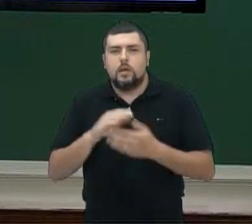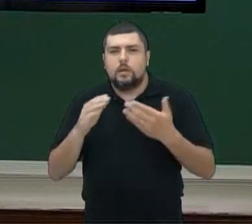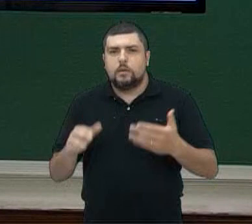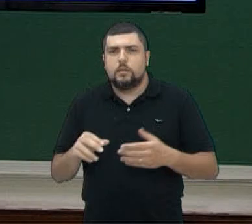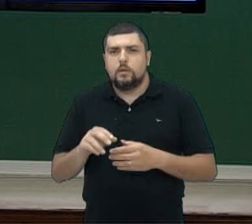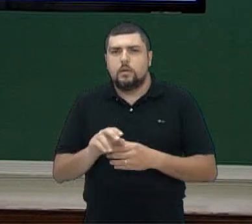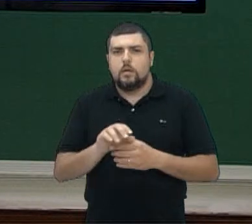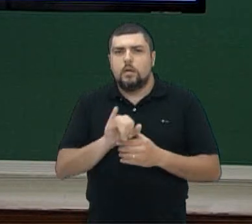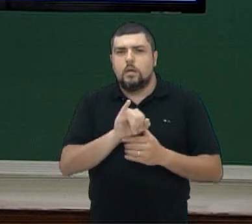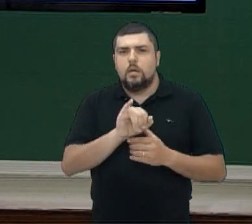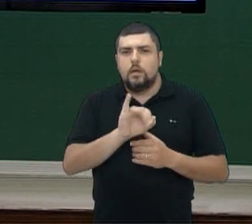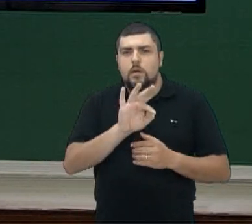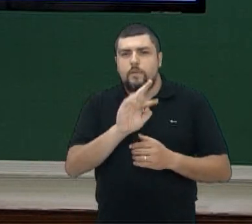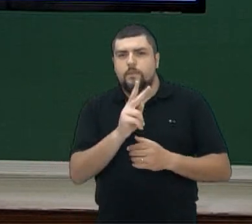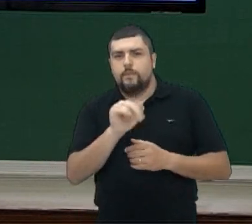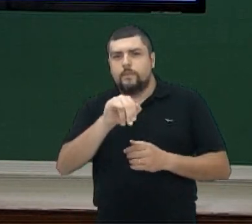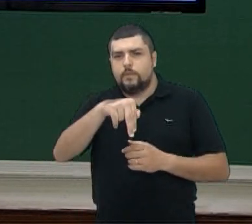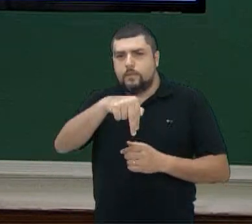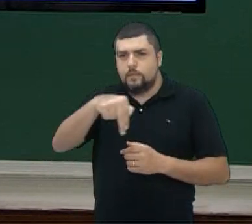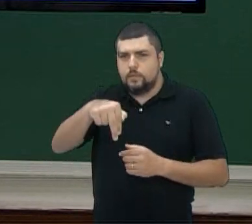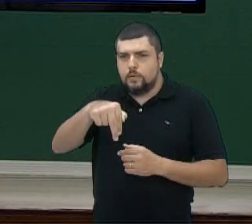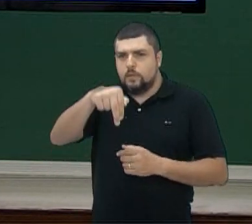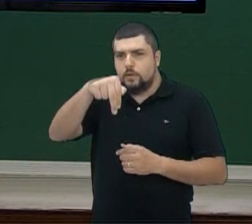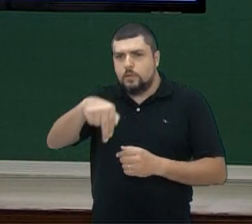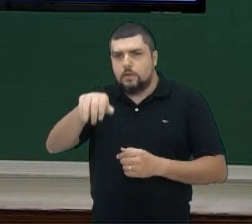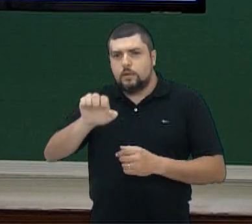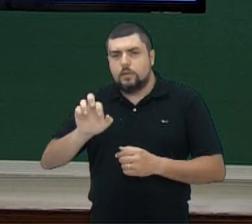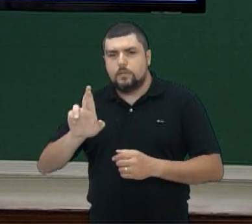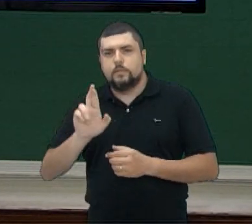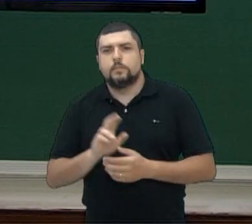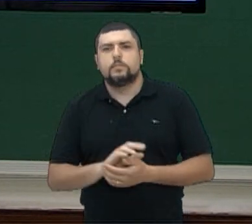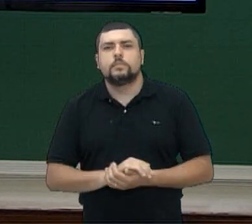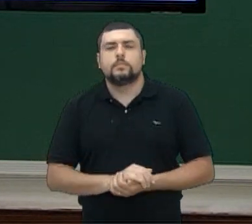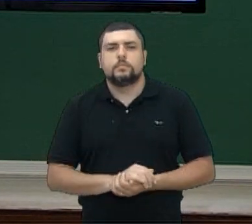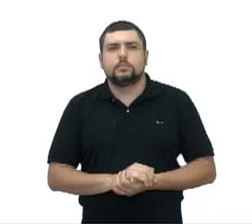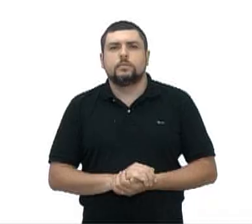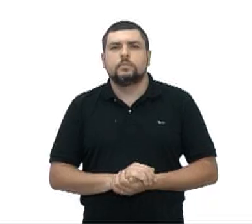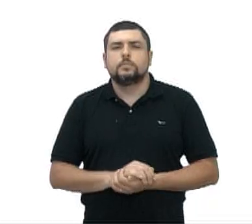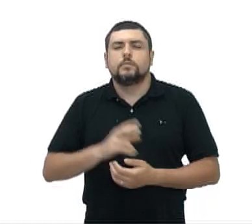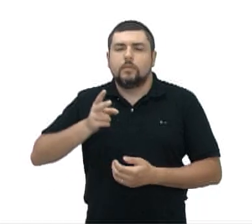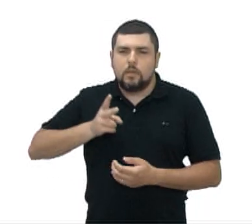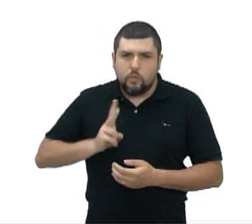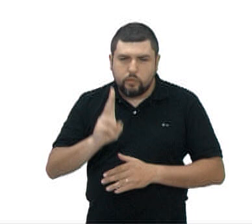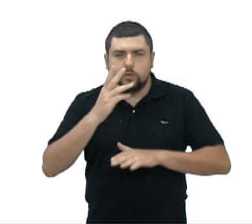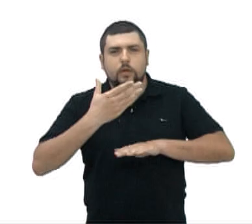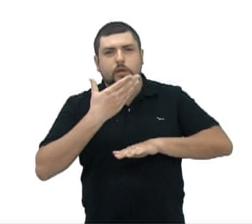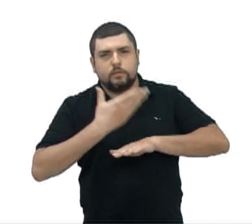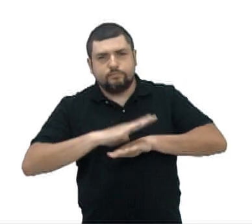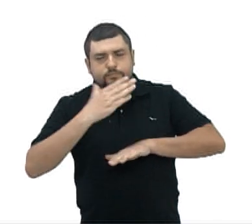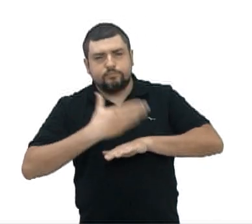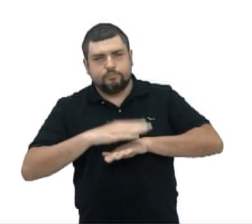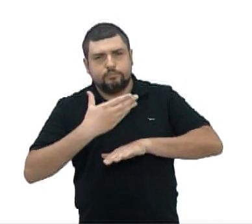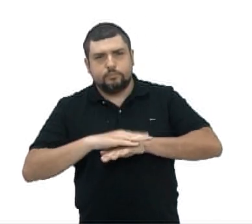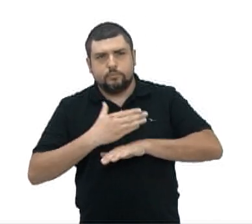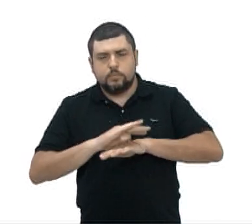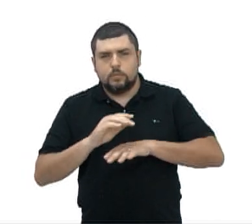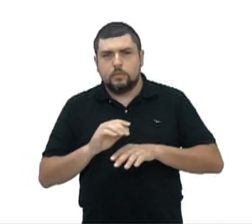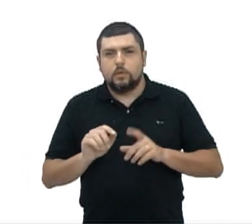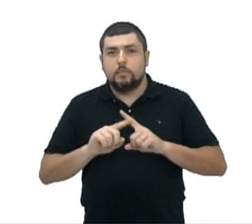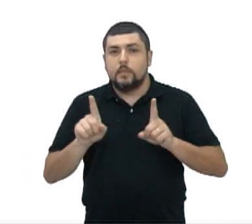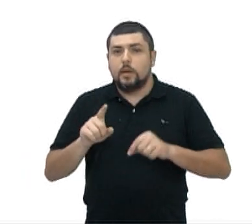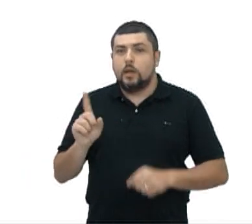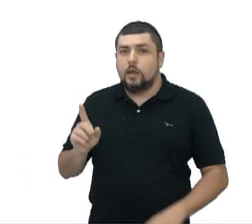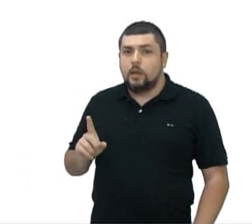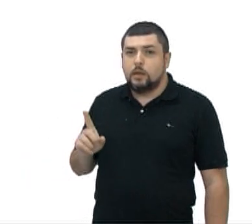dobra a última consoante, tá bom? Vamos continuar com o mesmo tipo de exercício, com a mesma imagem, só que aqui eu